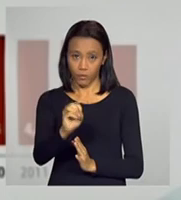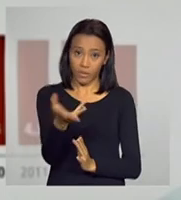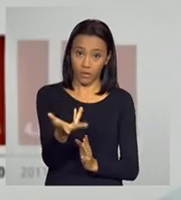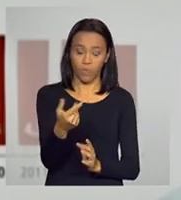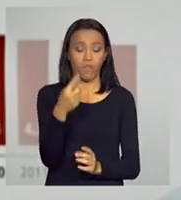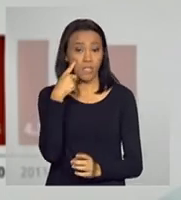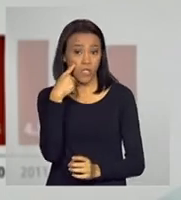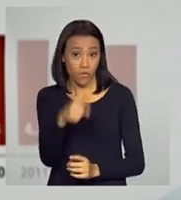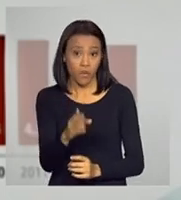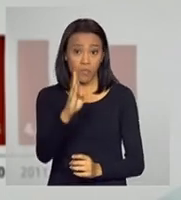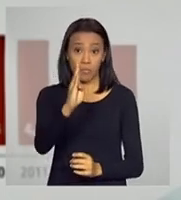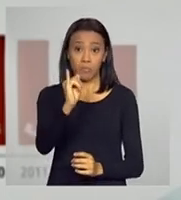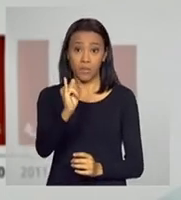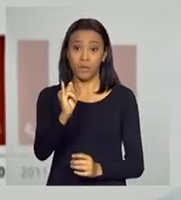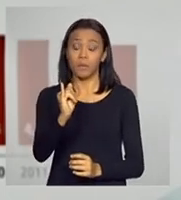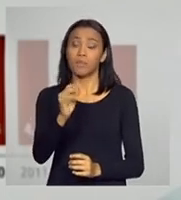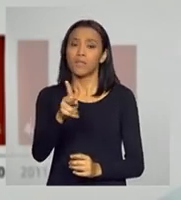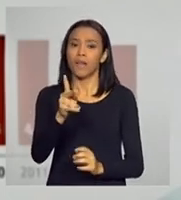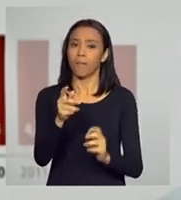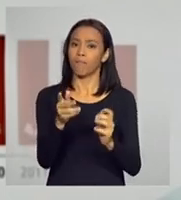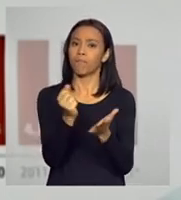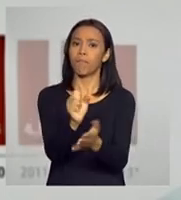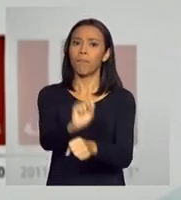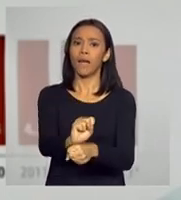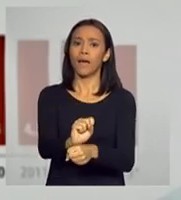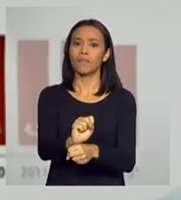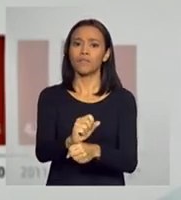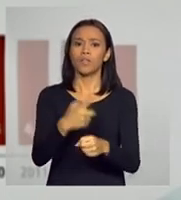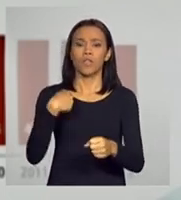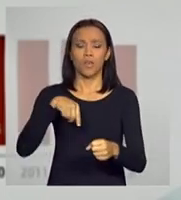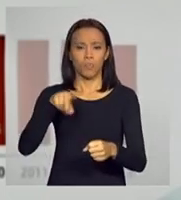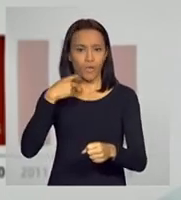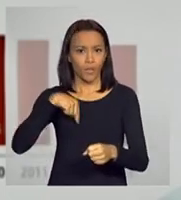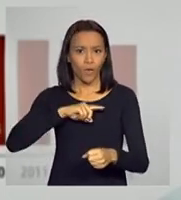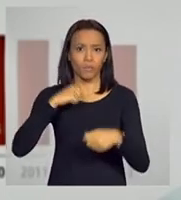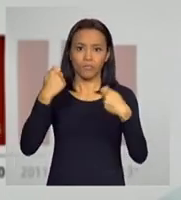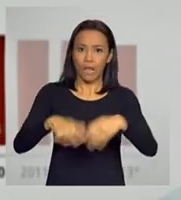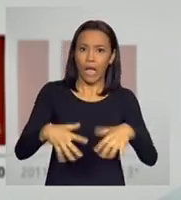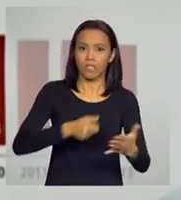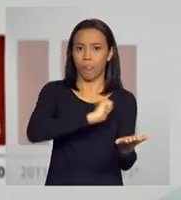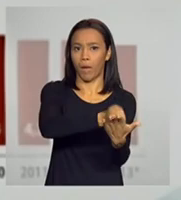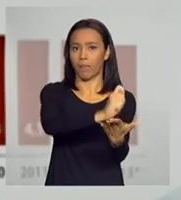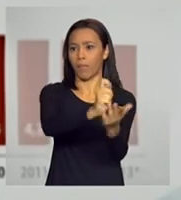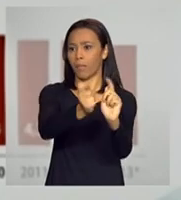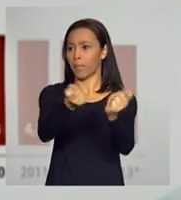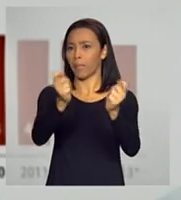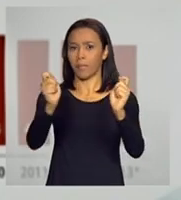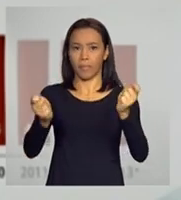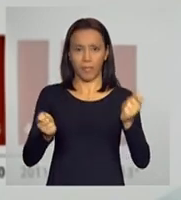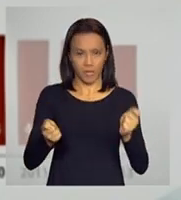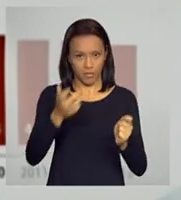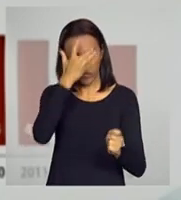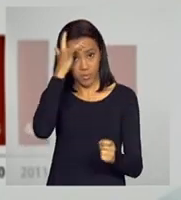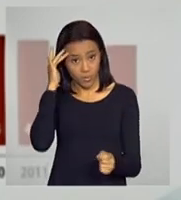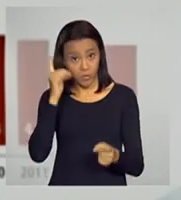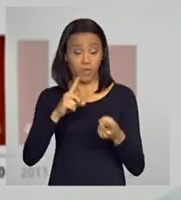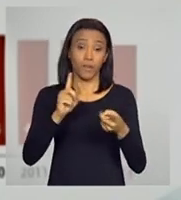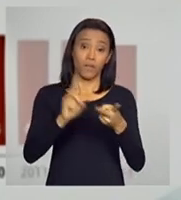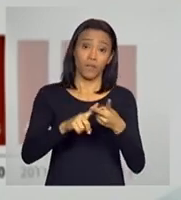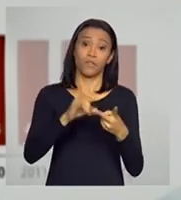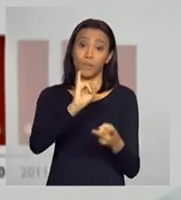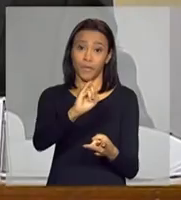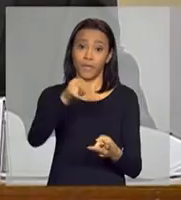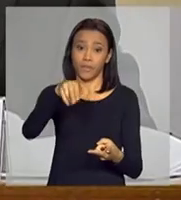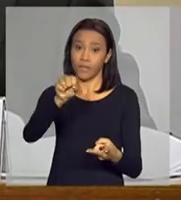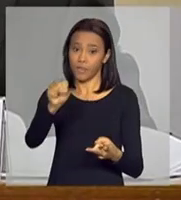portanto não estão aumentando os gastos com pessoal que esse é um dos maiores gás e custeio né então previdência e mas isso